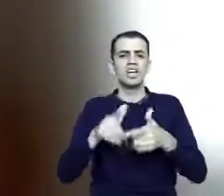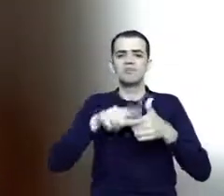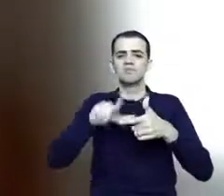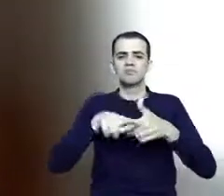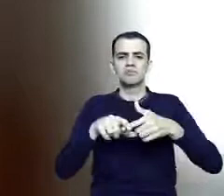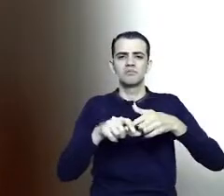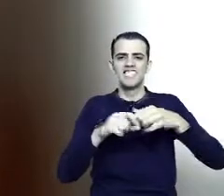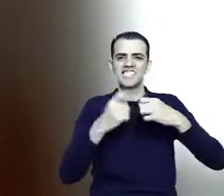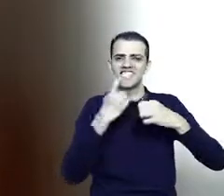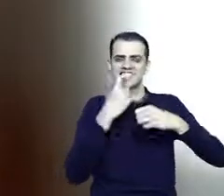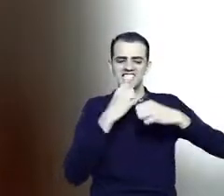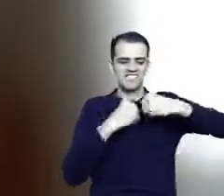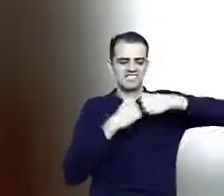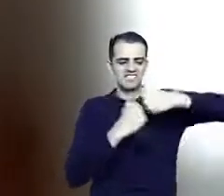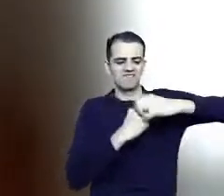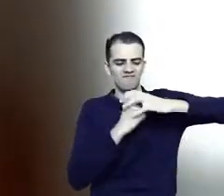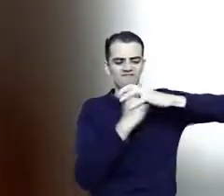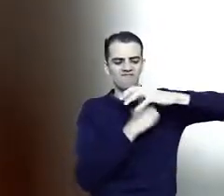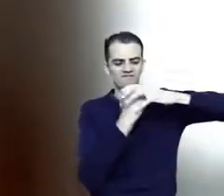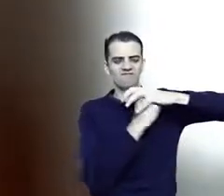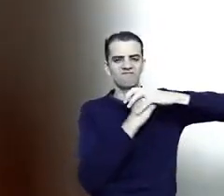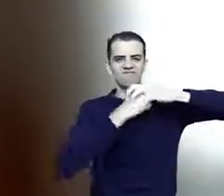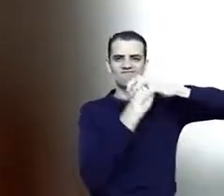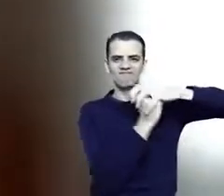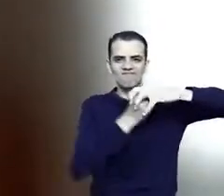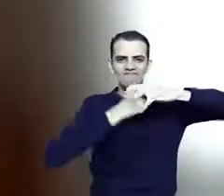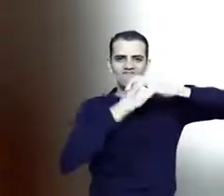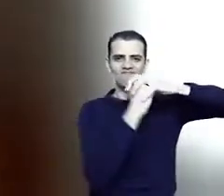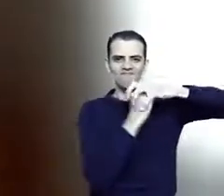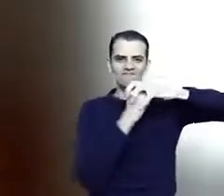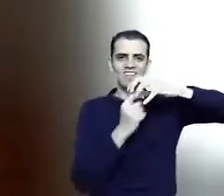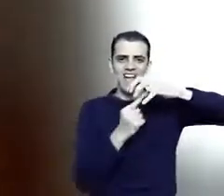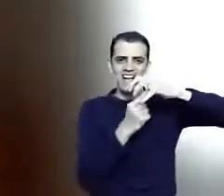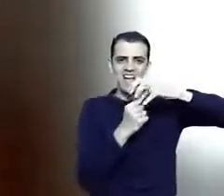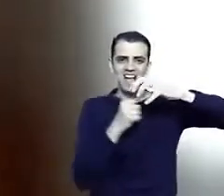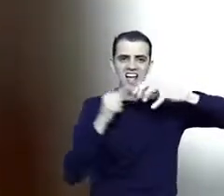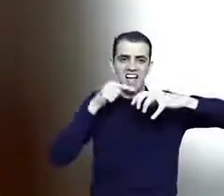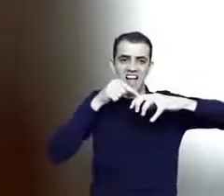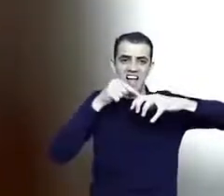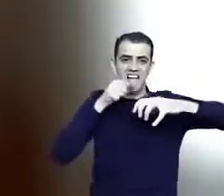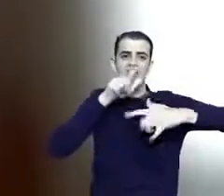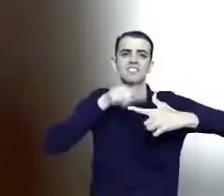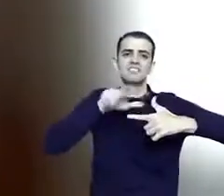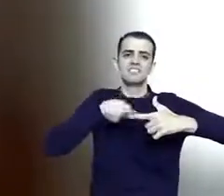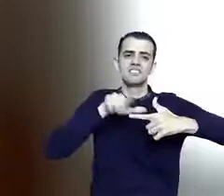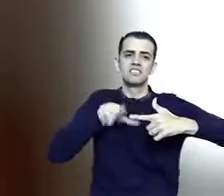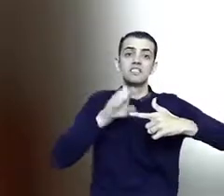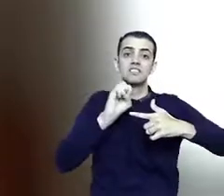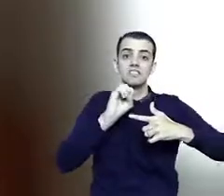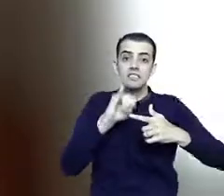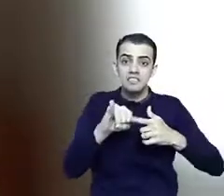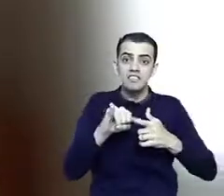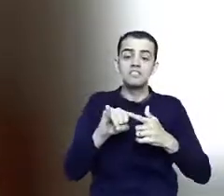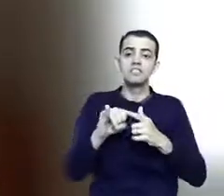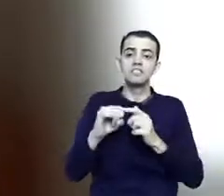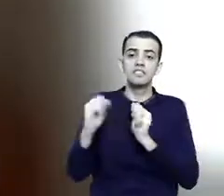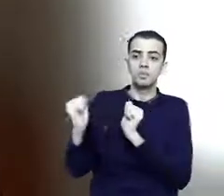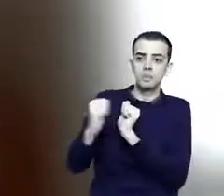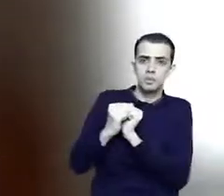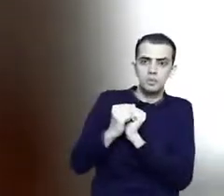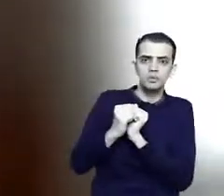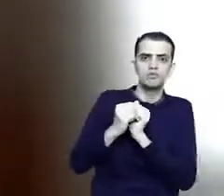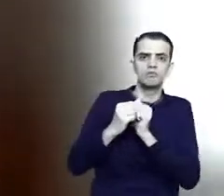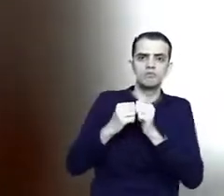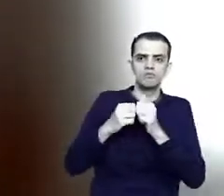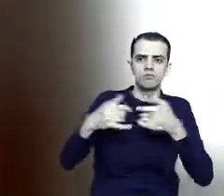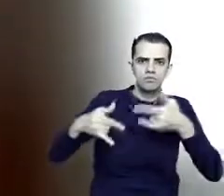precisão você tiver para a colocação dos seus componentes da prótese, melhor você vai restabelecer a biomecânica normal desse